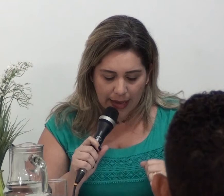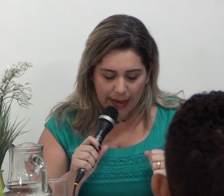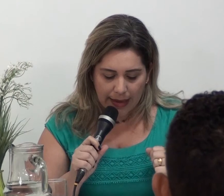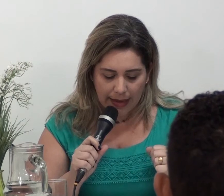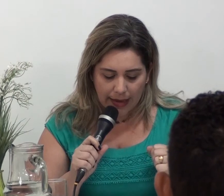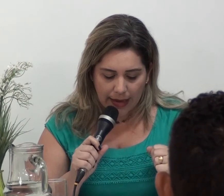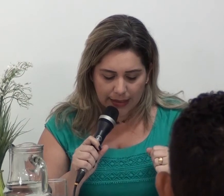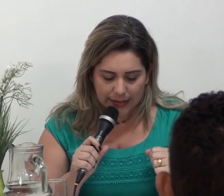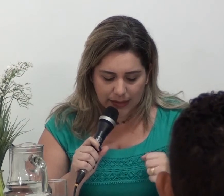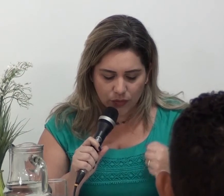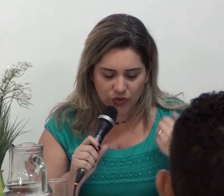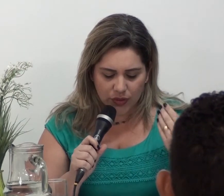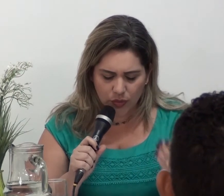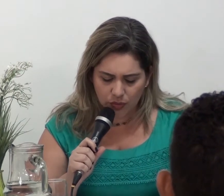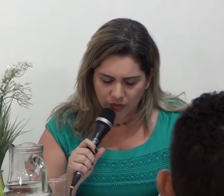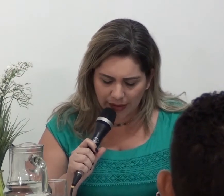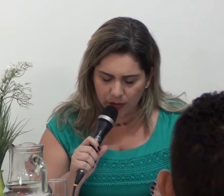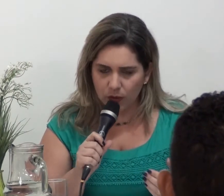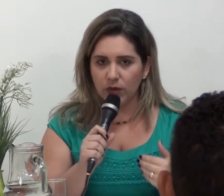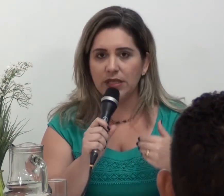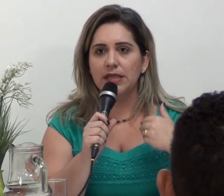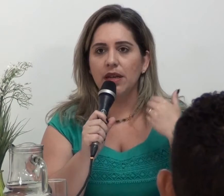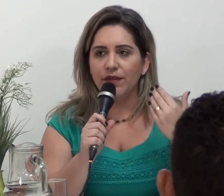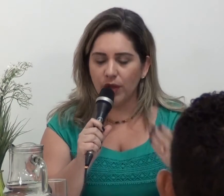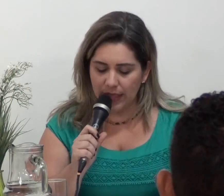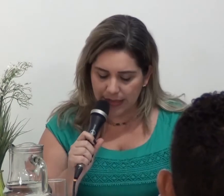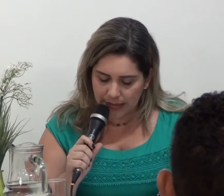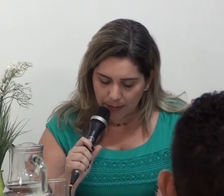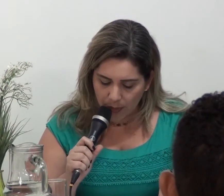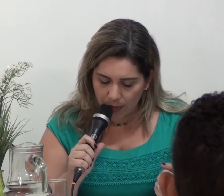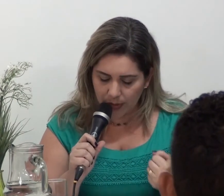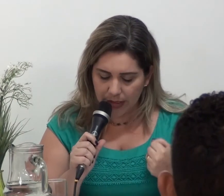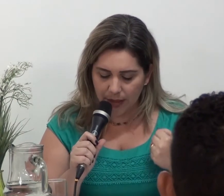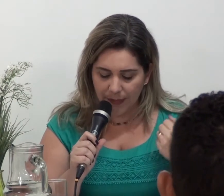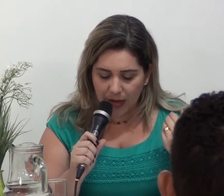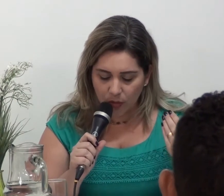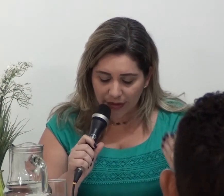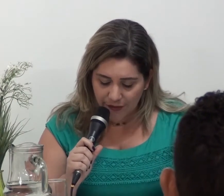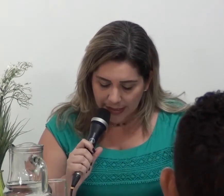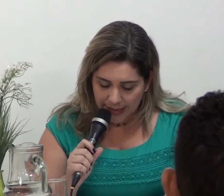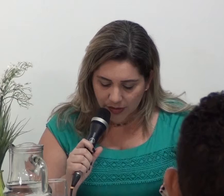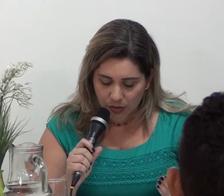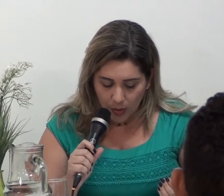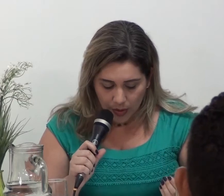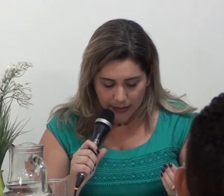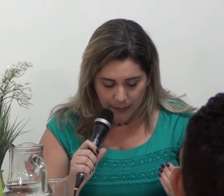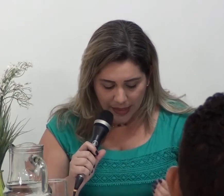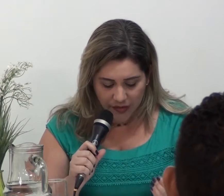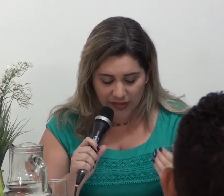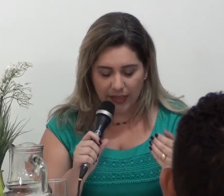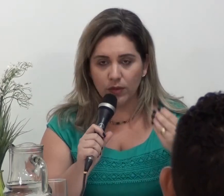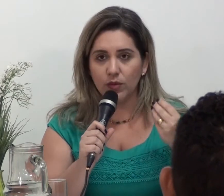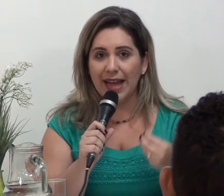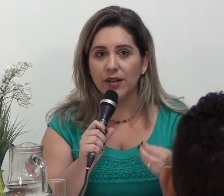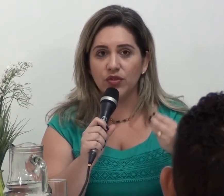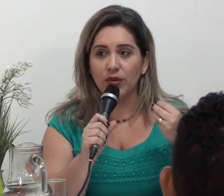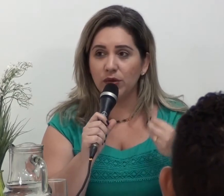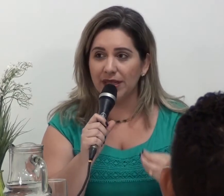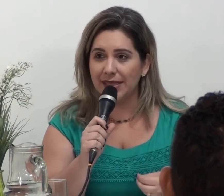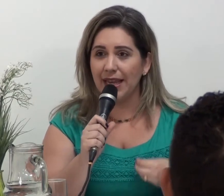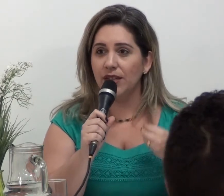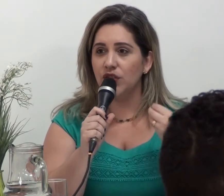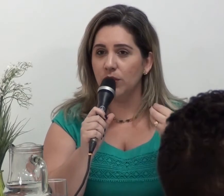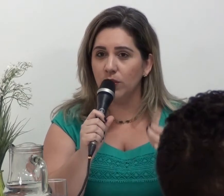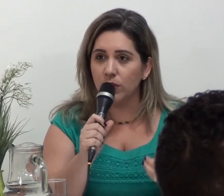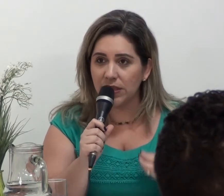assédio, a questão de estudo de valores, violência simbólica, o dever da escola também de ser um lugar onde